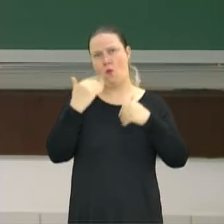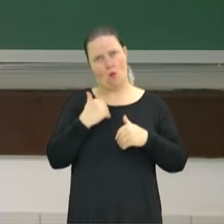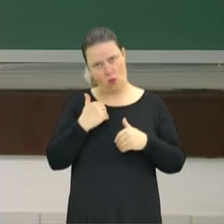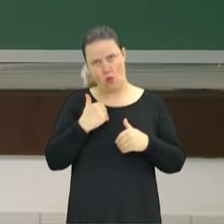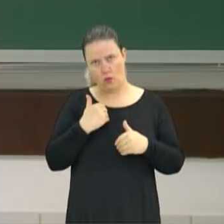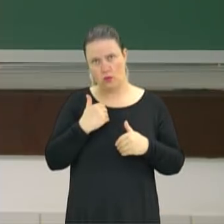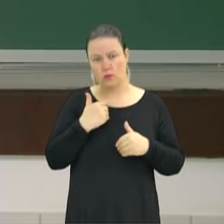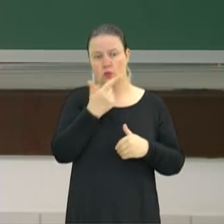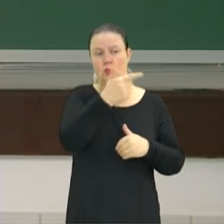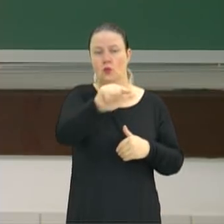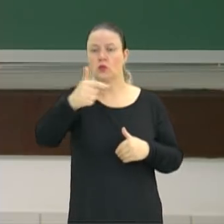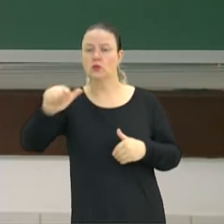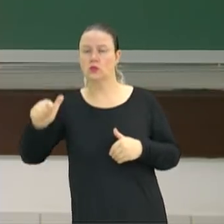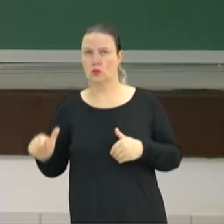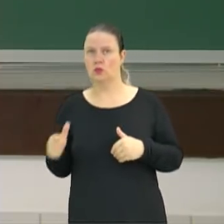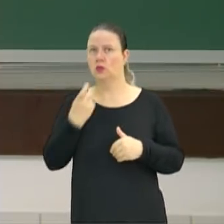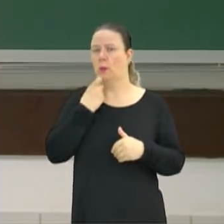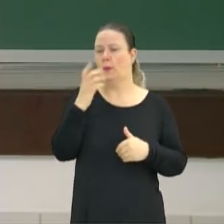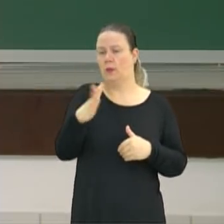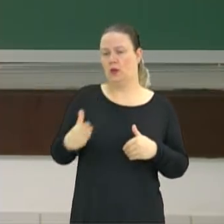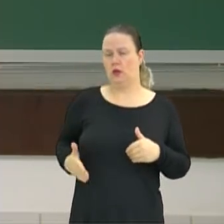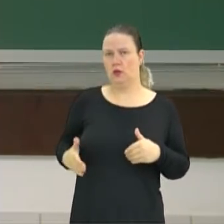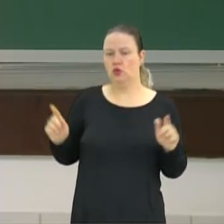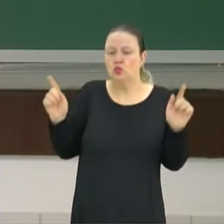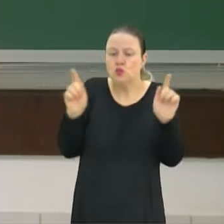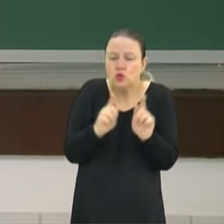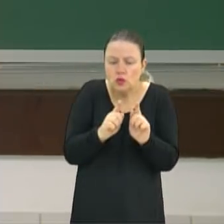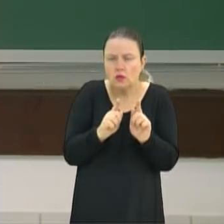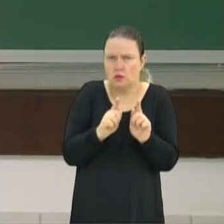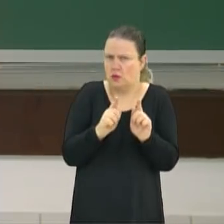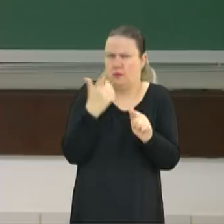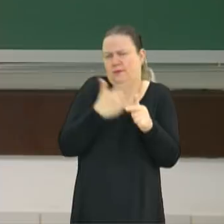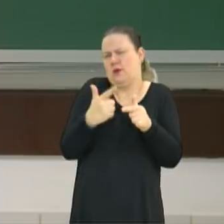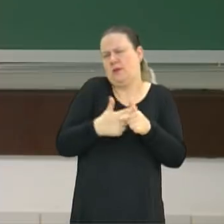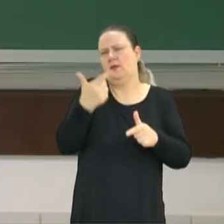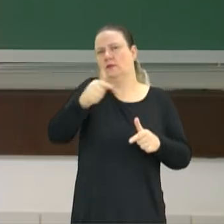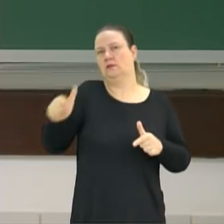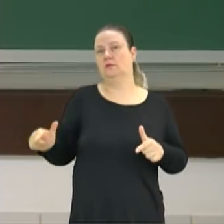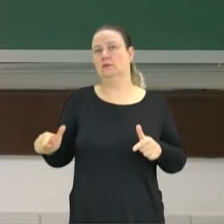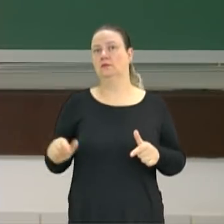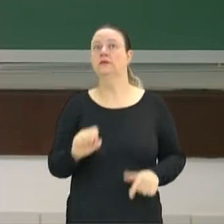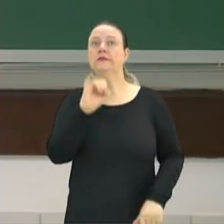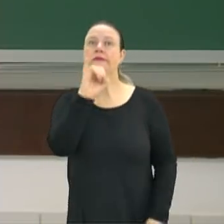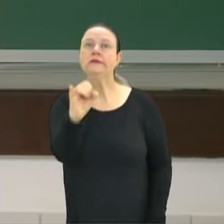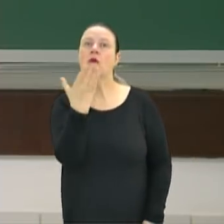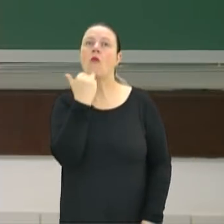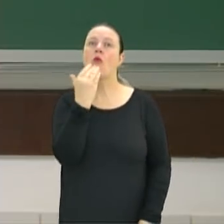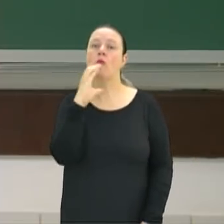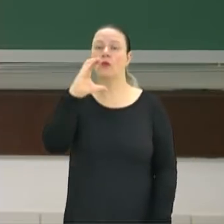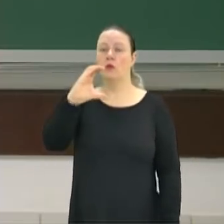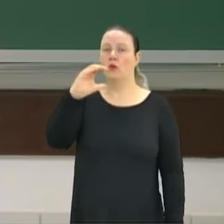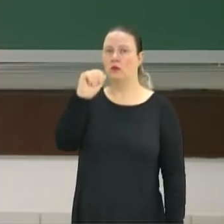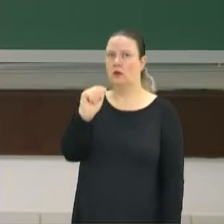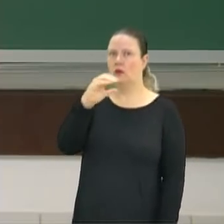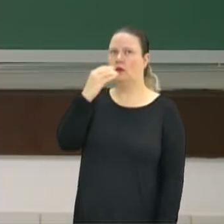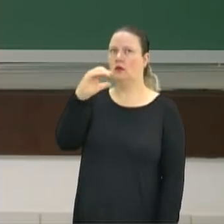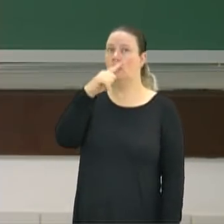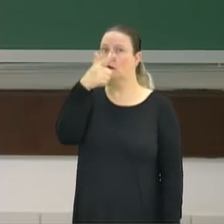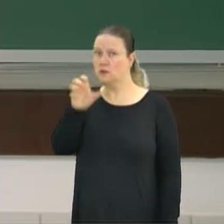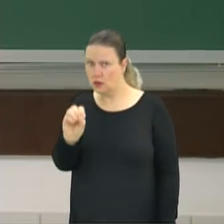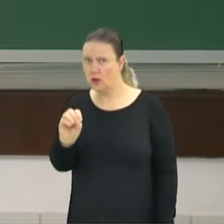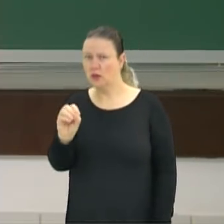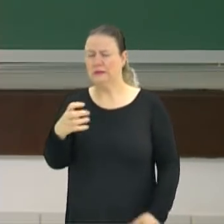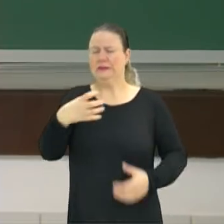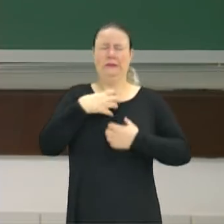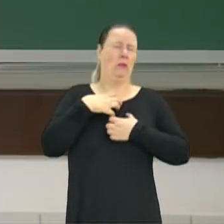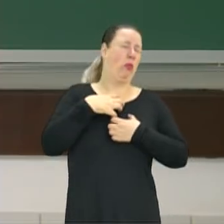mercúrio. Até tem, mas a quantidade é menor. Quando ela come a carne de cação, por a quantidade, pela concentração ser maior, ela acaba passando mal, né? Tem muitas pessoas